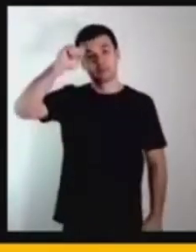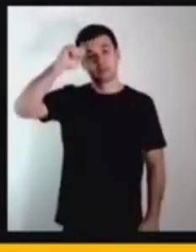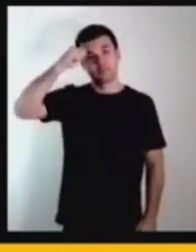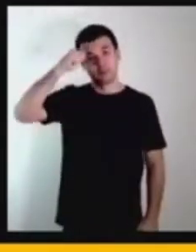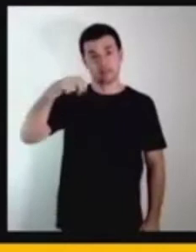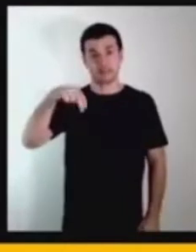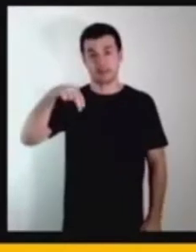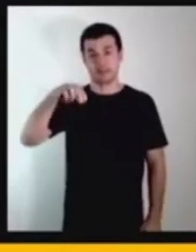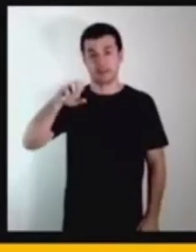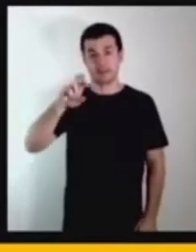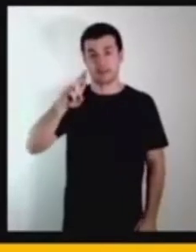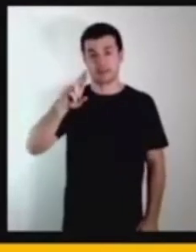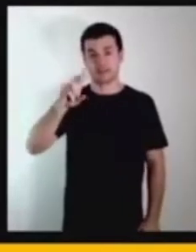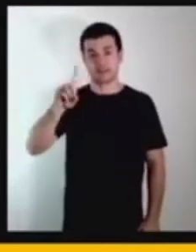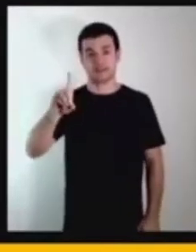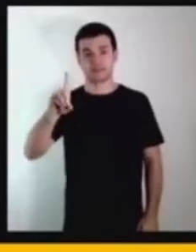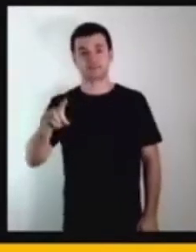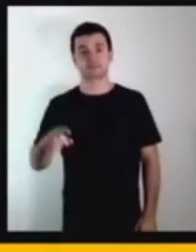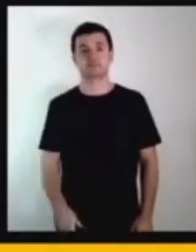Abre aí a câmera, Anne.